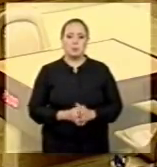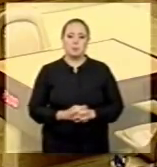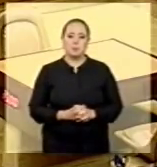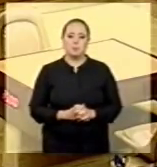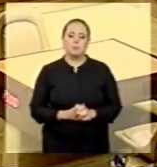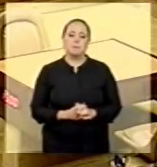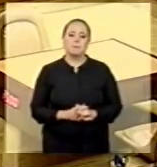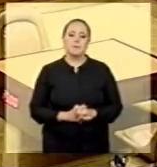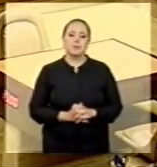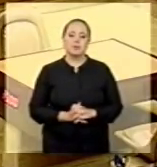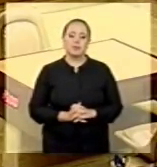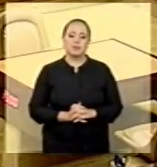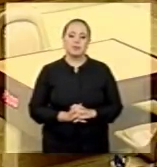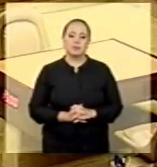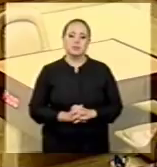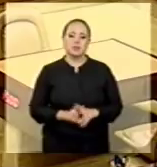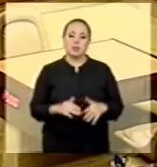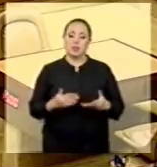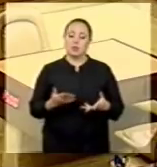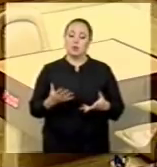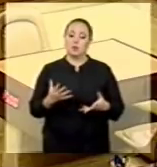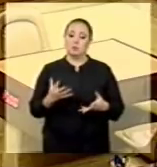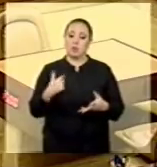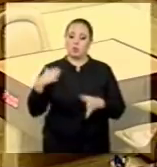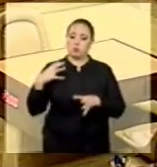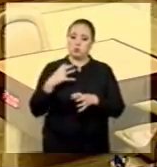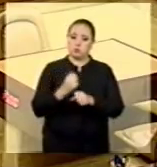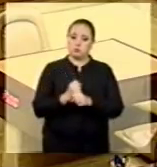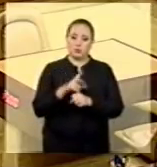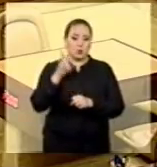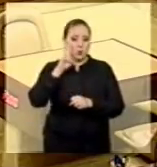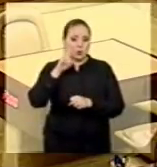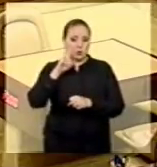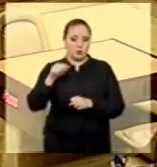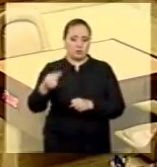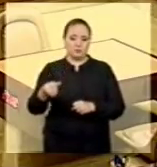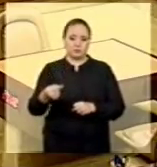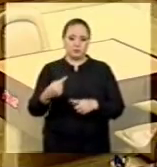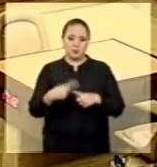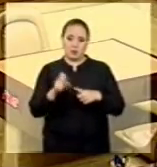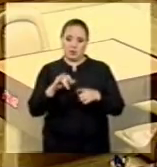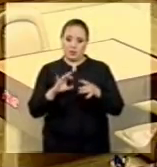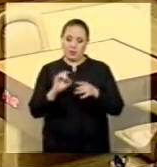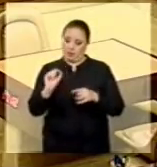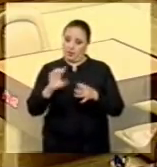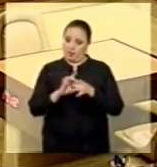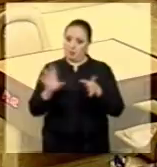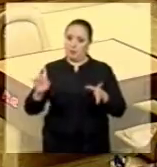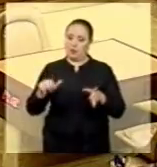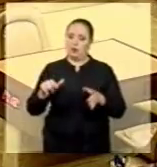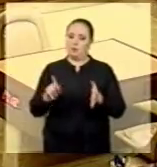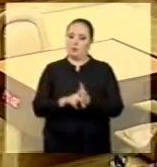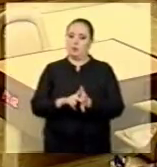como revisor, o histórico das minhas liberações, porque quem libera depois para julgamento, ao fim e ao cabo, é o revisor, não é o relator.